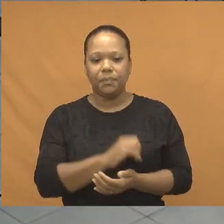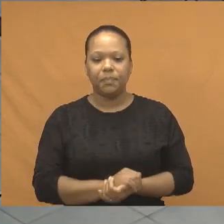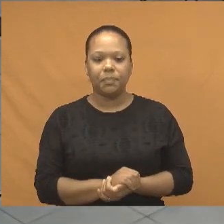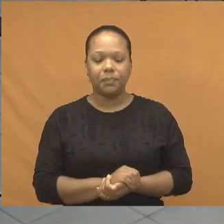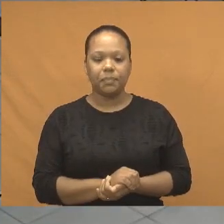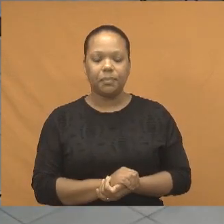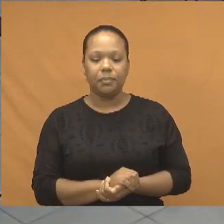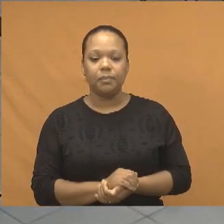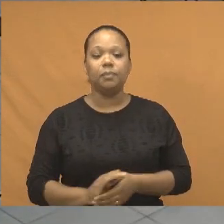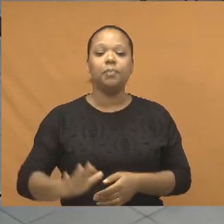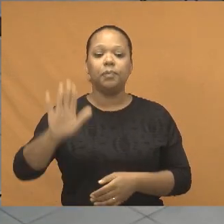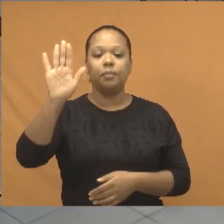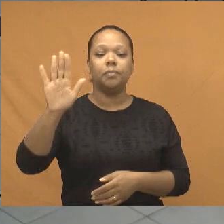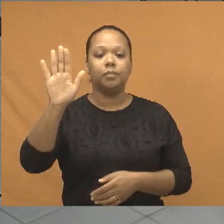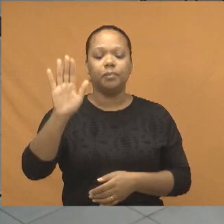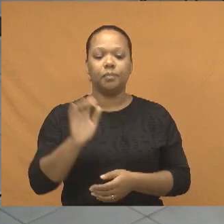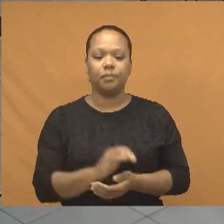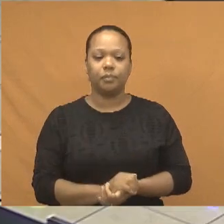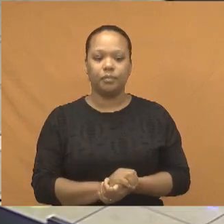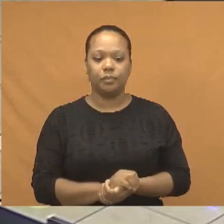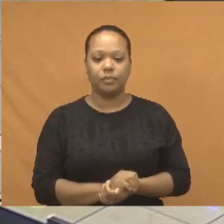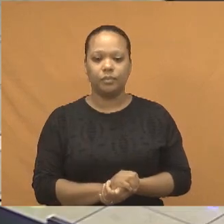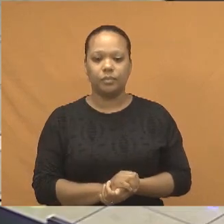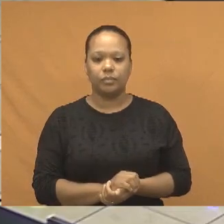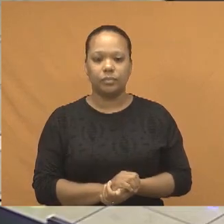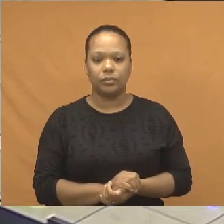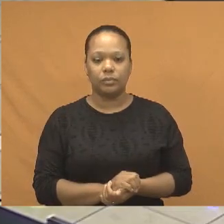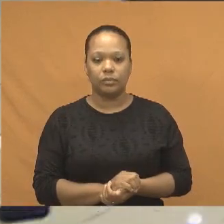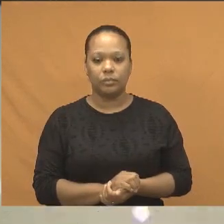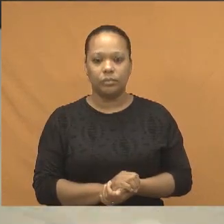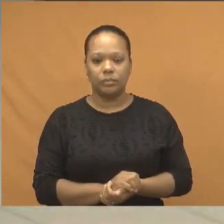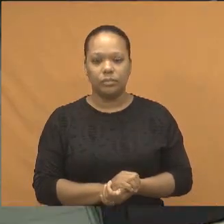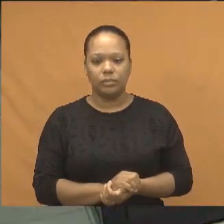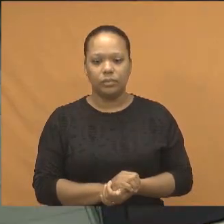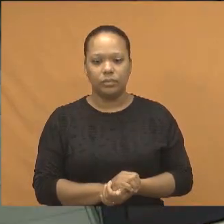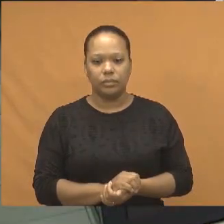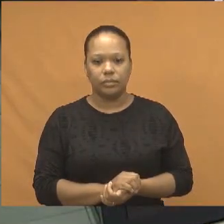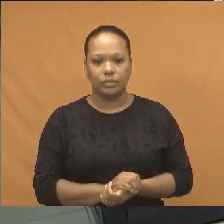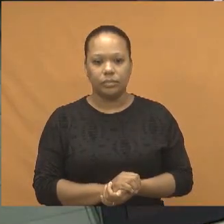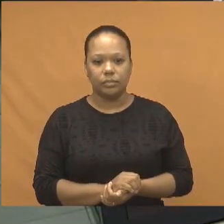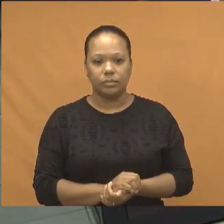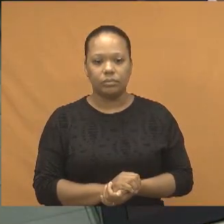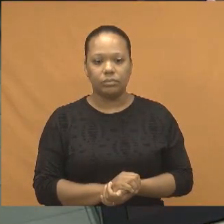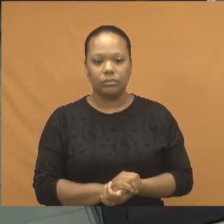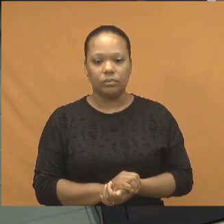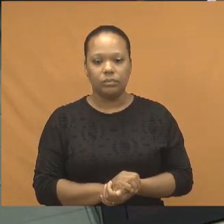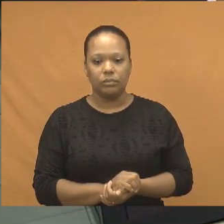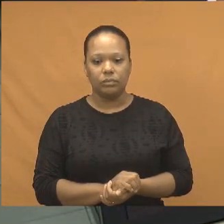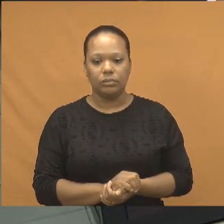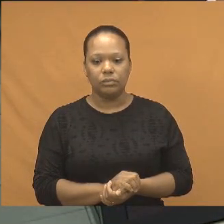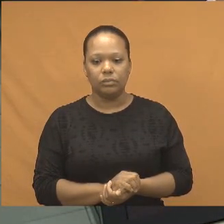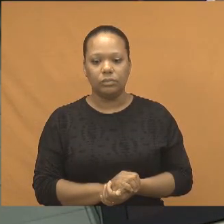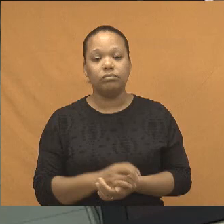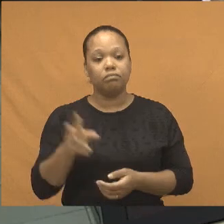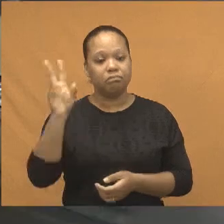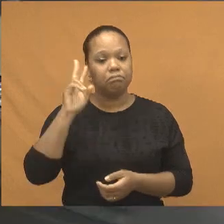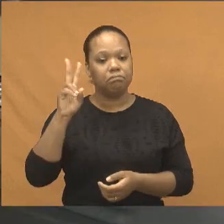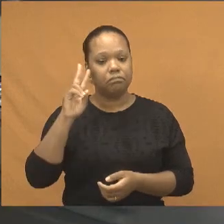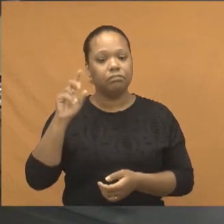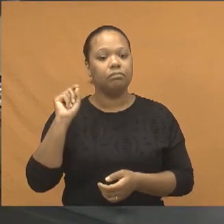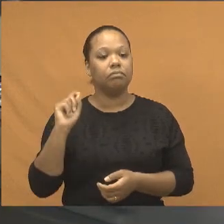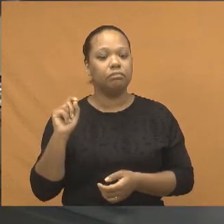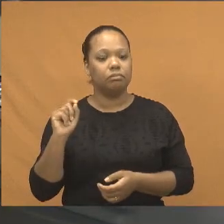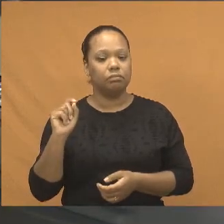Requerimento. Senhor presidente. Pois não. Senhor presidente, lembrando, só para registrar aqui,